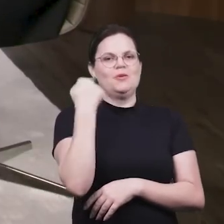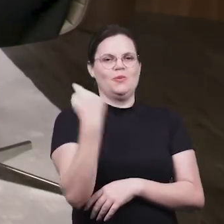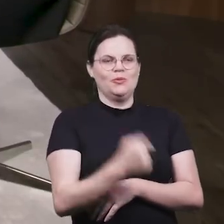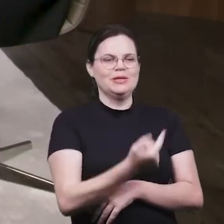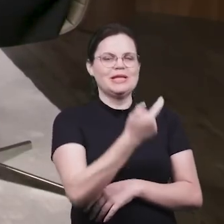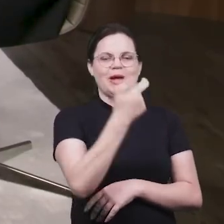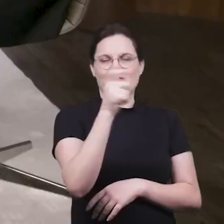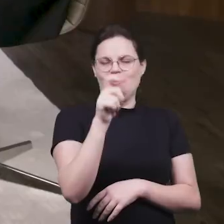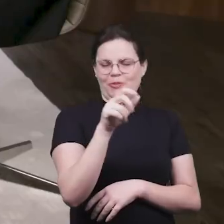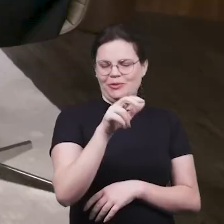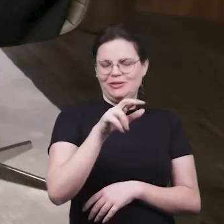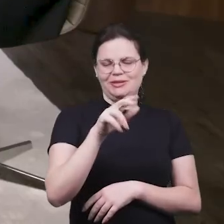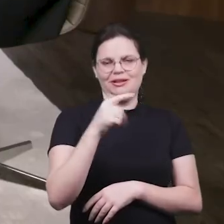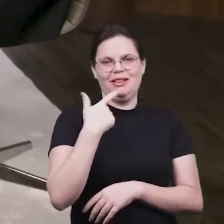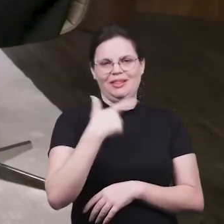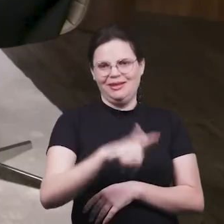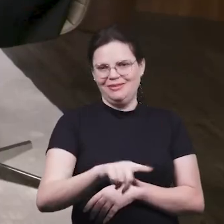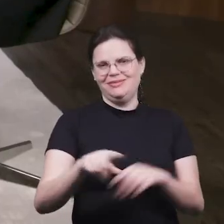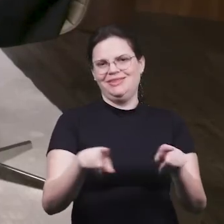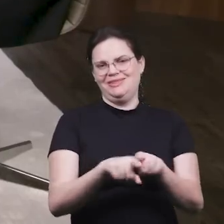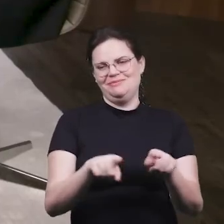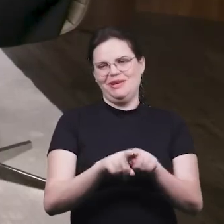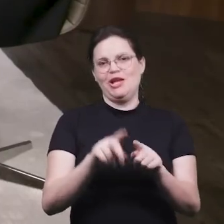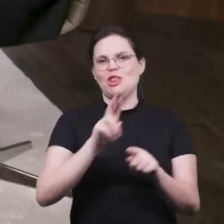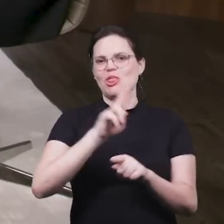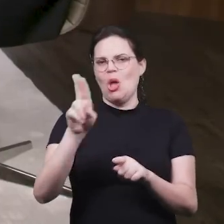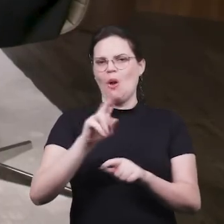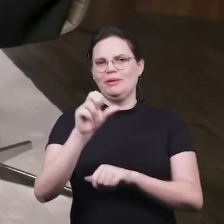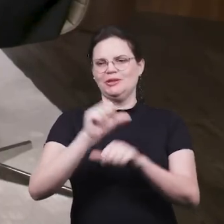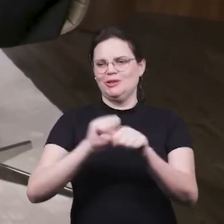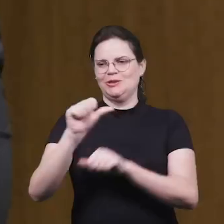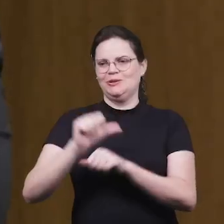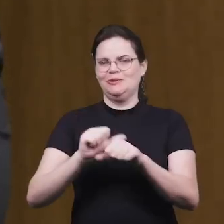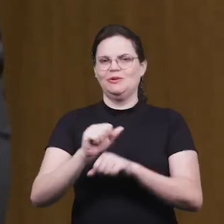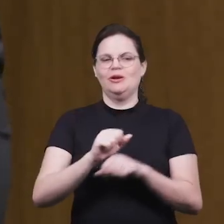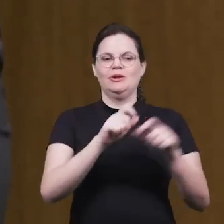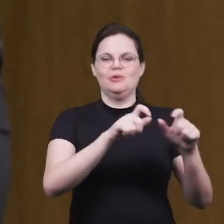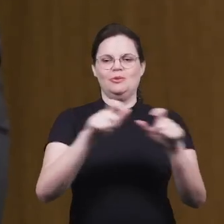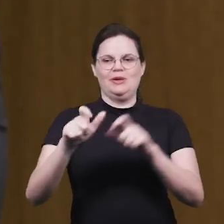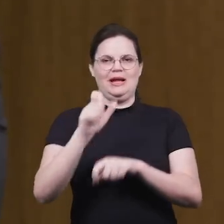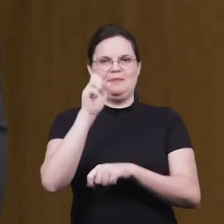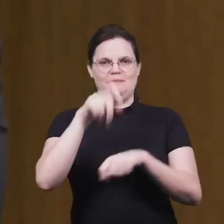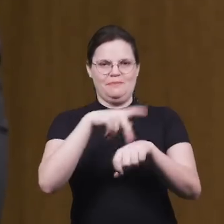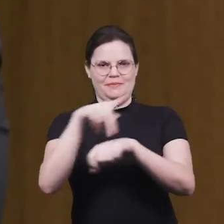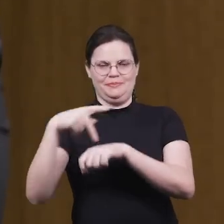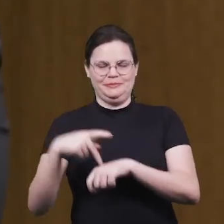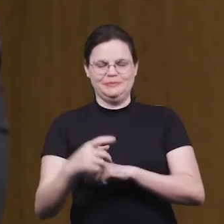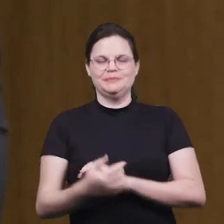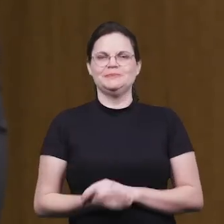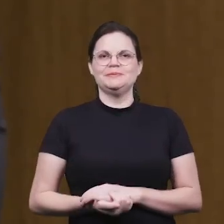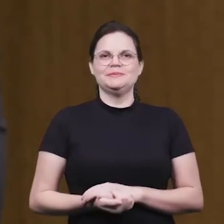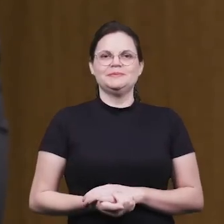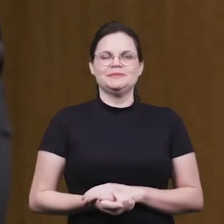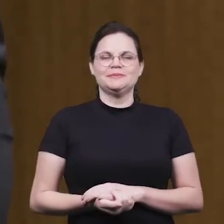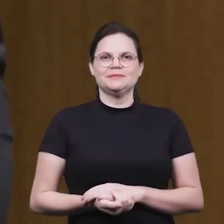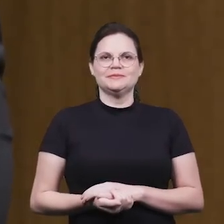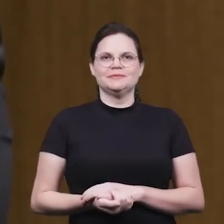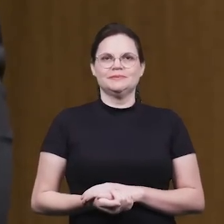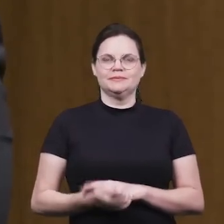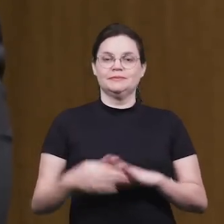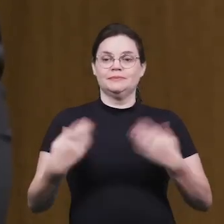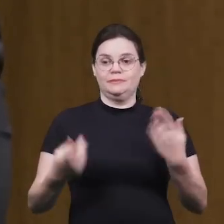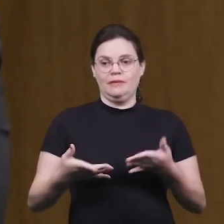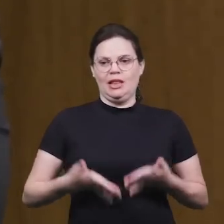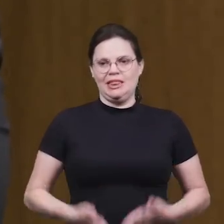Simon. É um nome que, né, vai mudando de acordo com o país. E ele nasceu